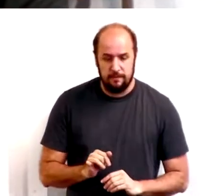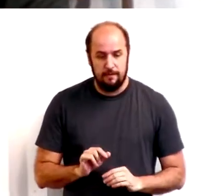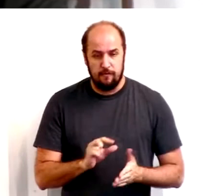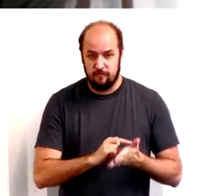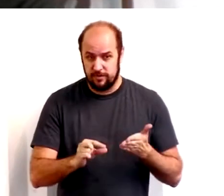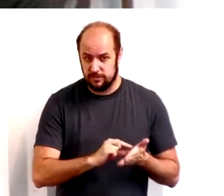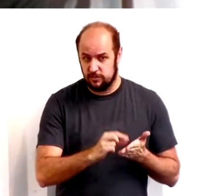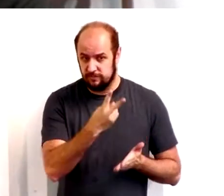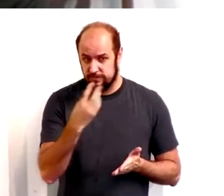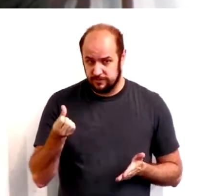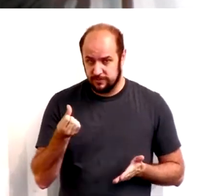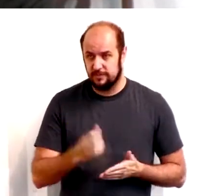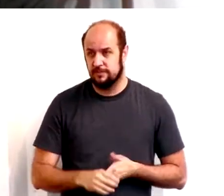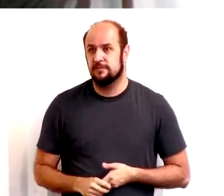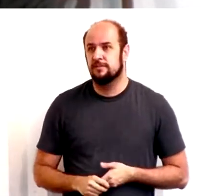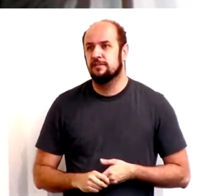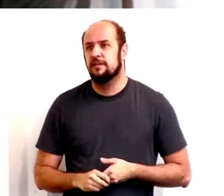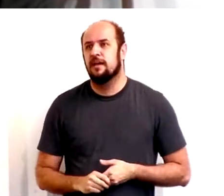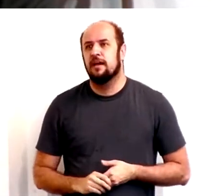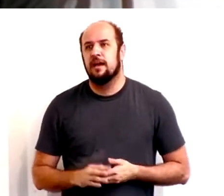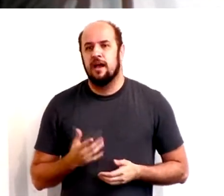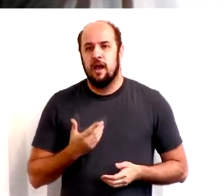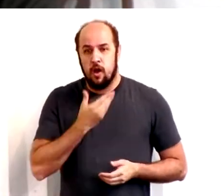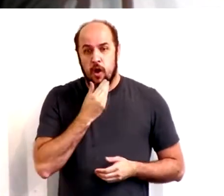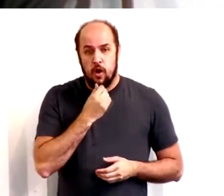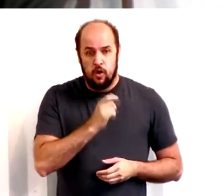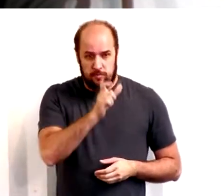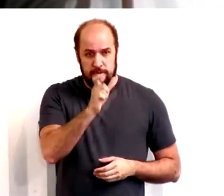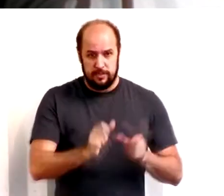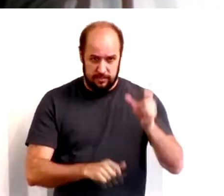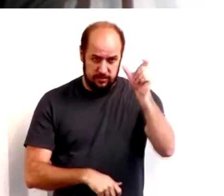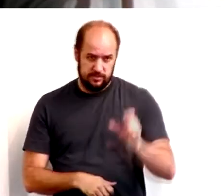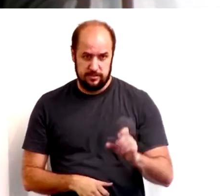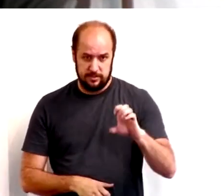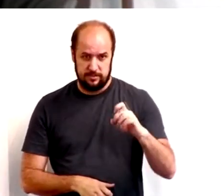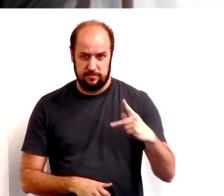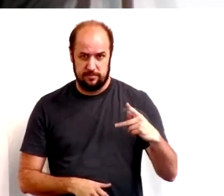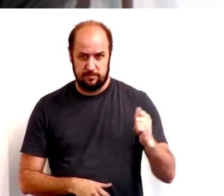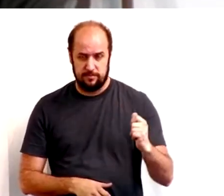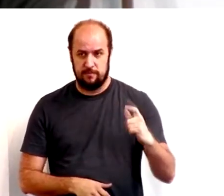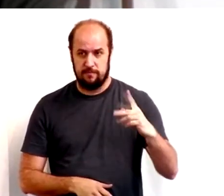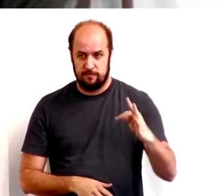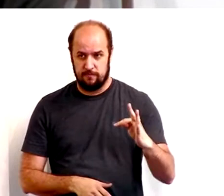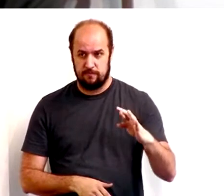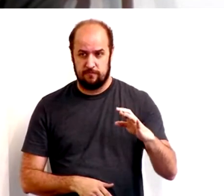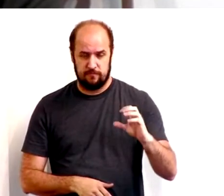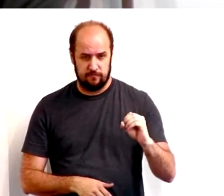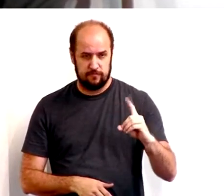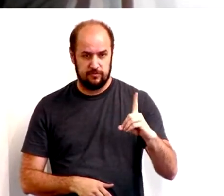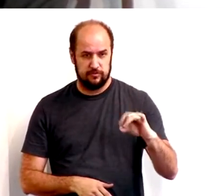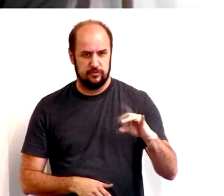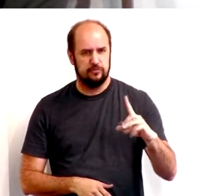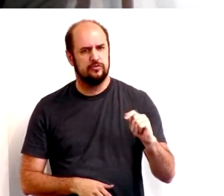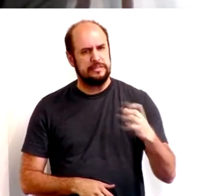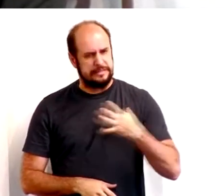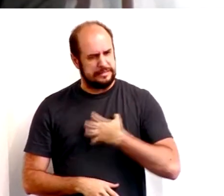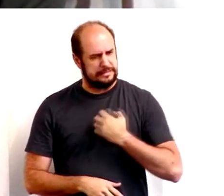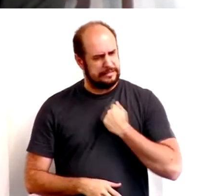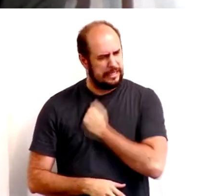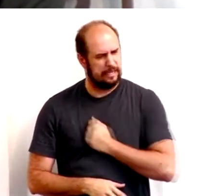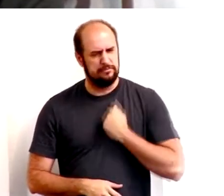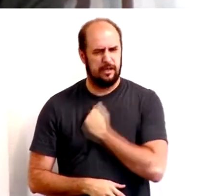no versículo 26, que Epafrodito, ele também tinha saudade de todos